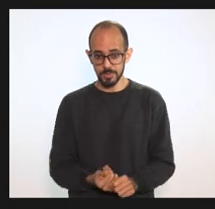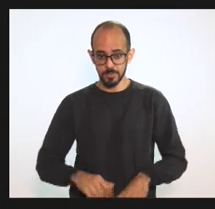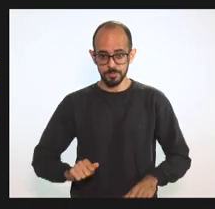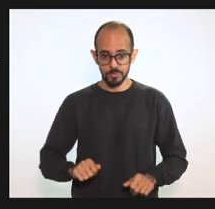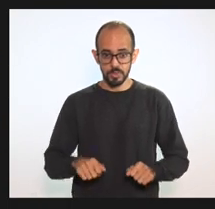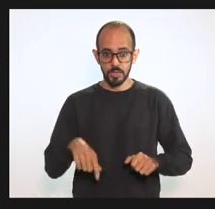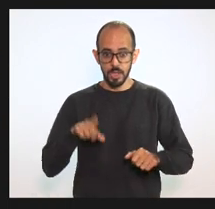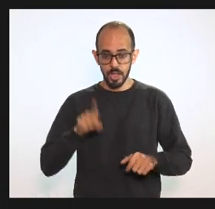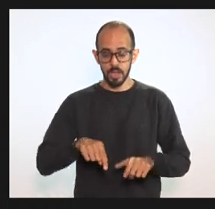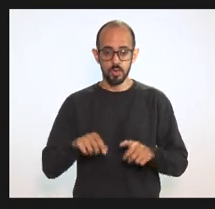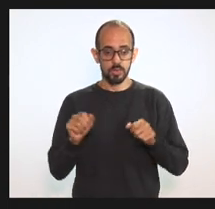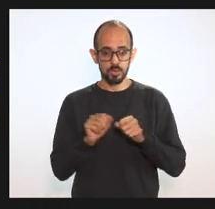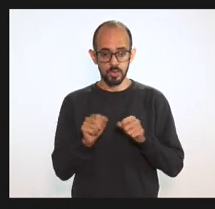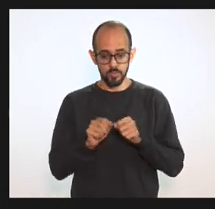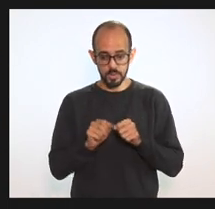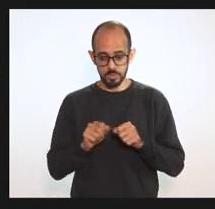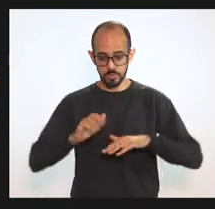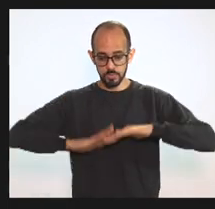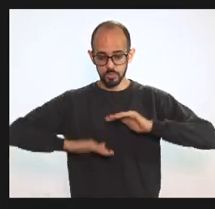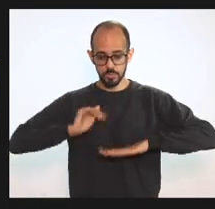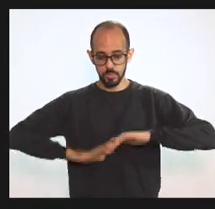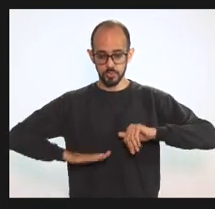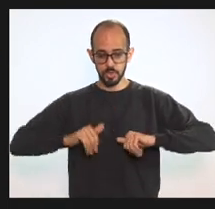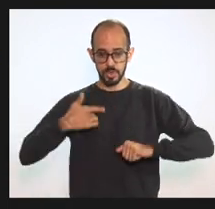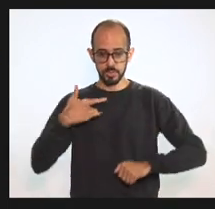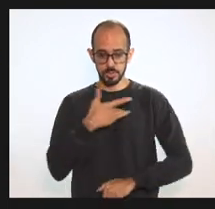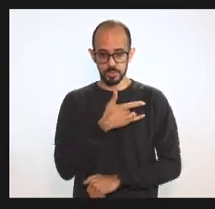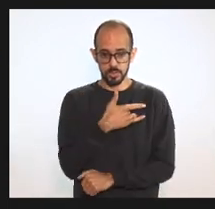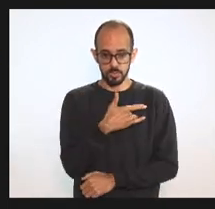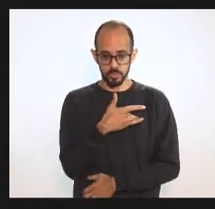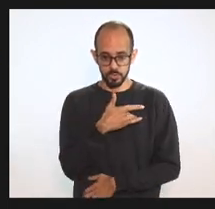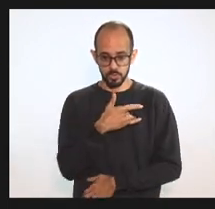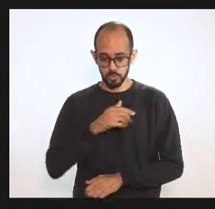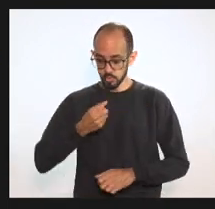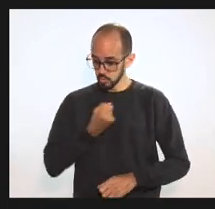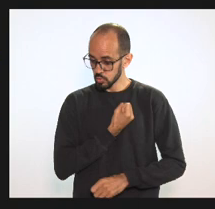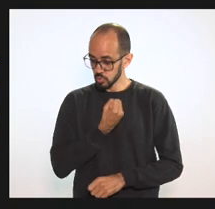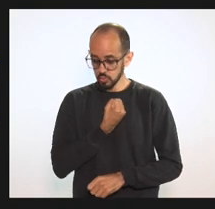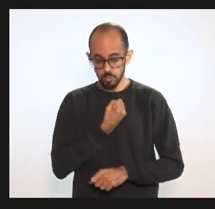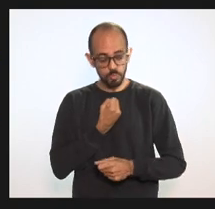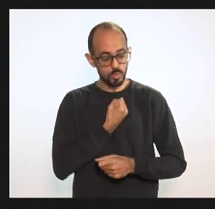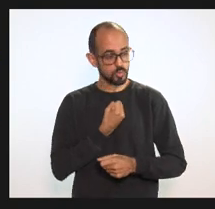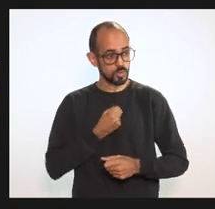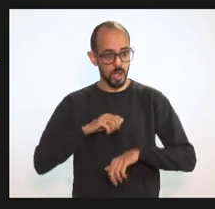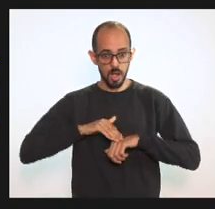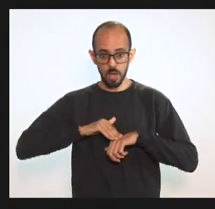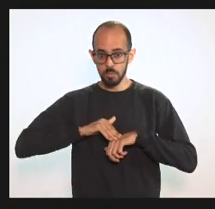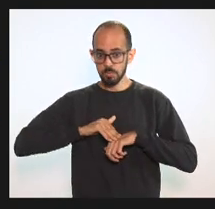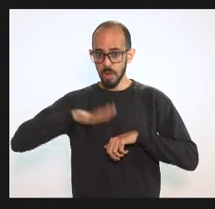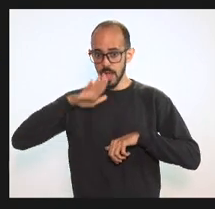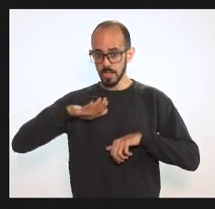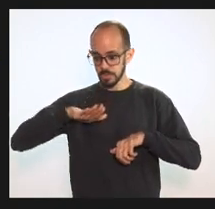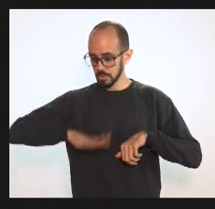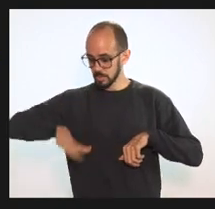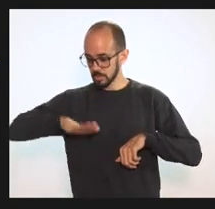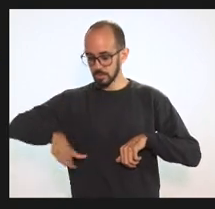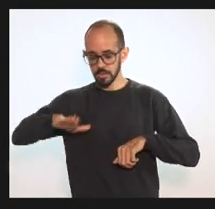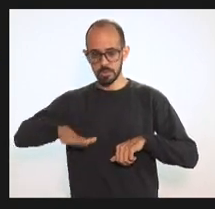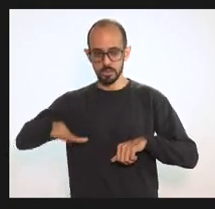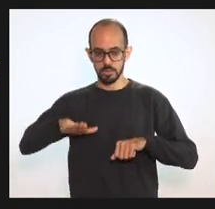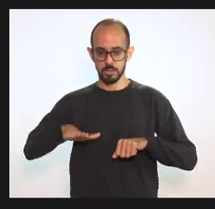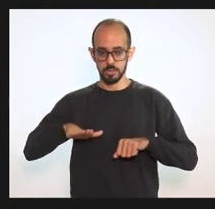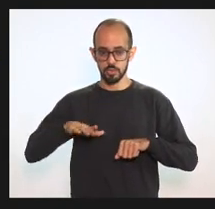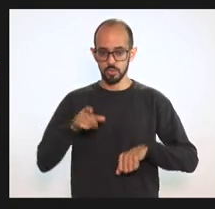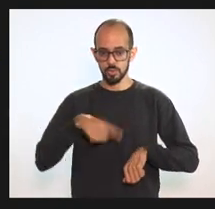os profissionais de saúde, porque os números estão aumentando e muito. em crianças. Então, a gente não